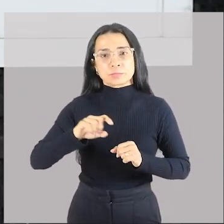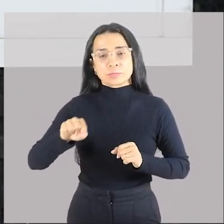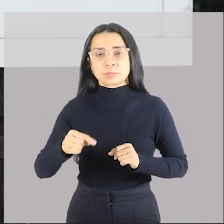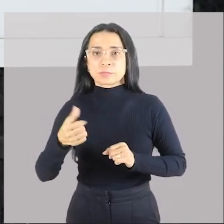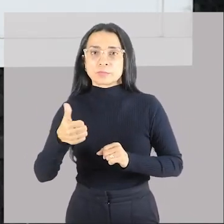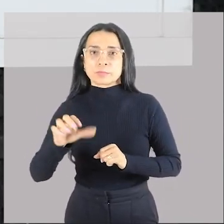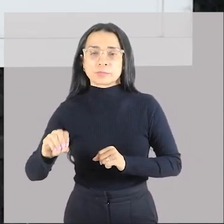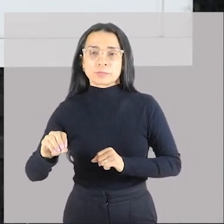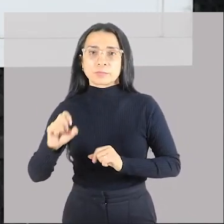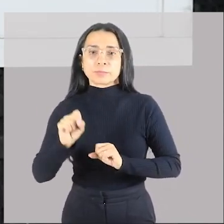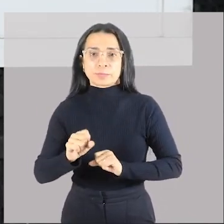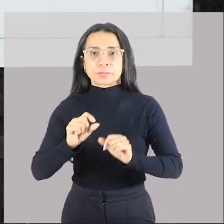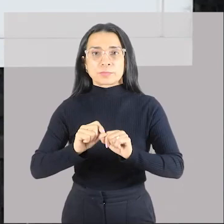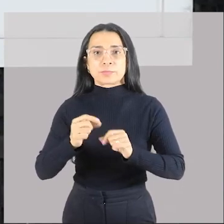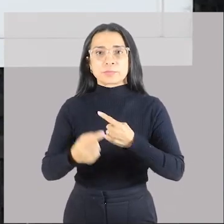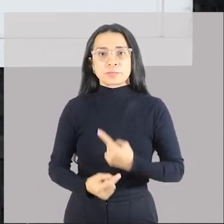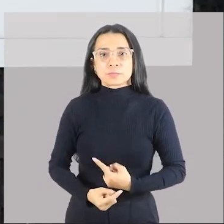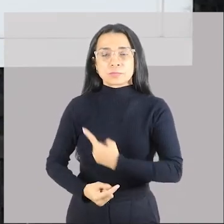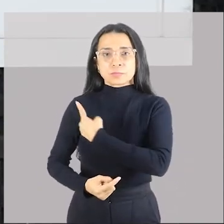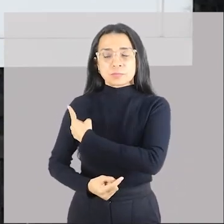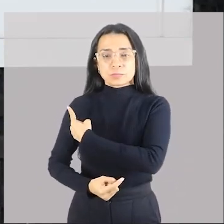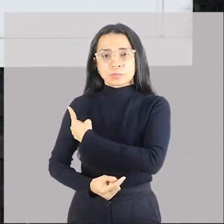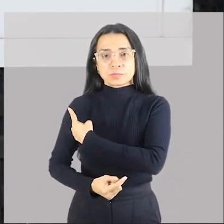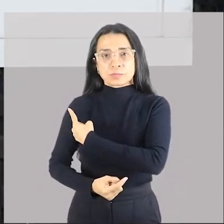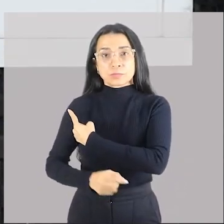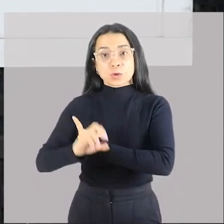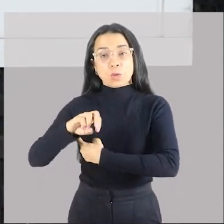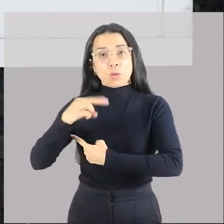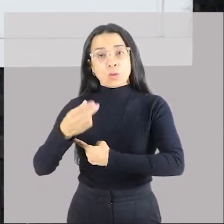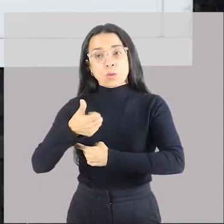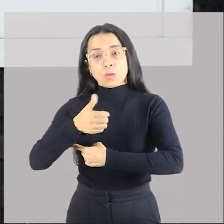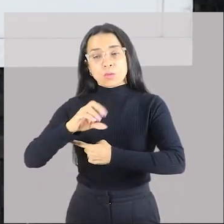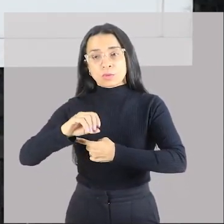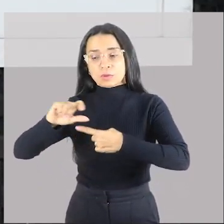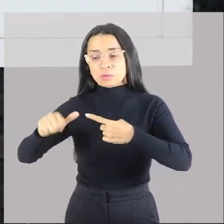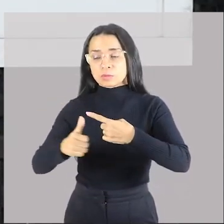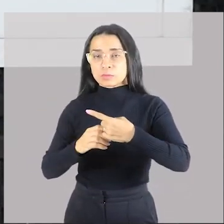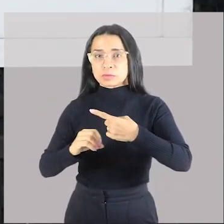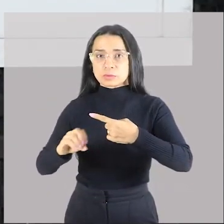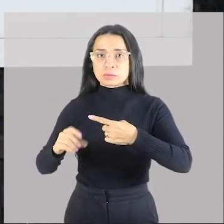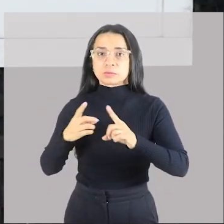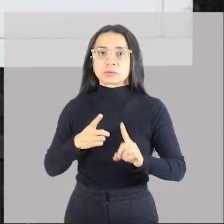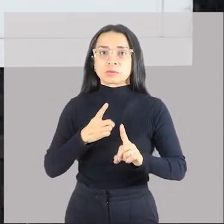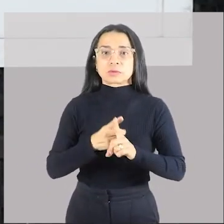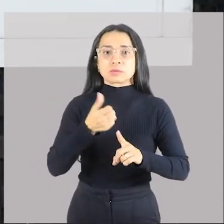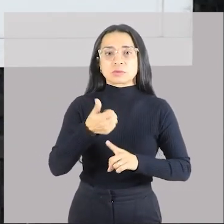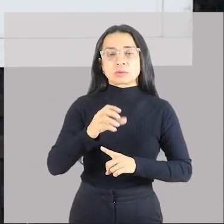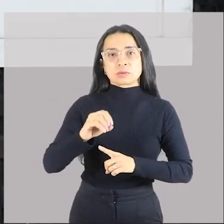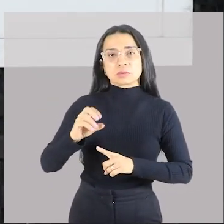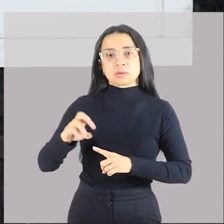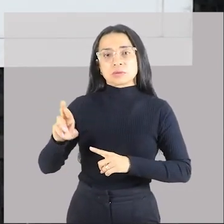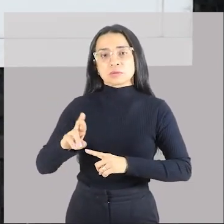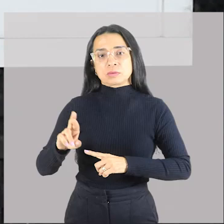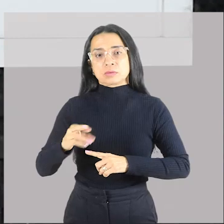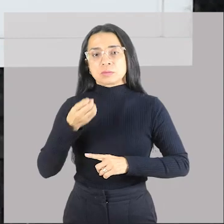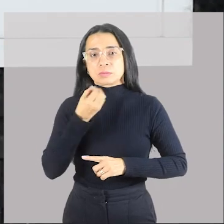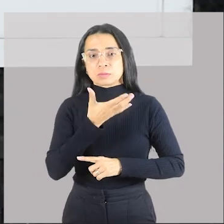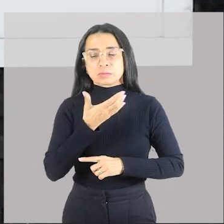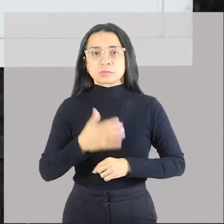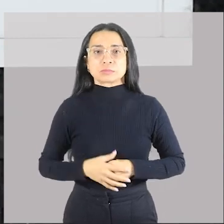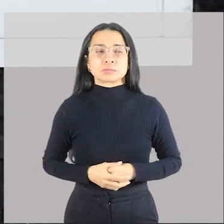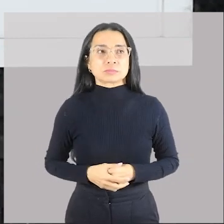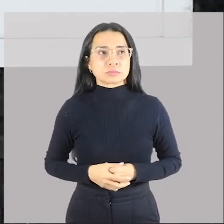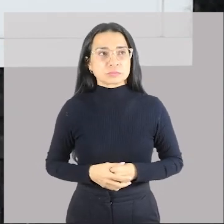fazer assim, ou 10 sobre 100, tanto faz. Aí você vai encontrar R$100. Beleza? Então aqui,